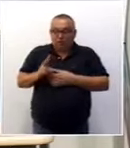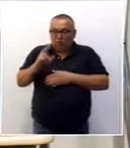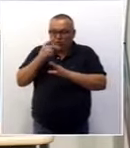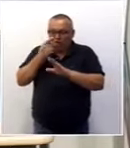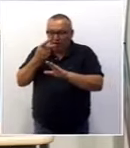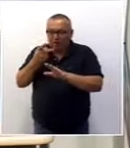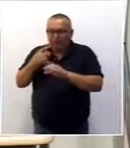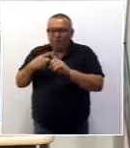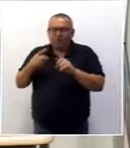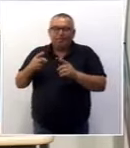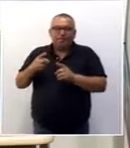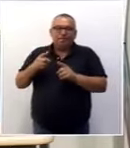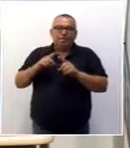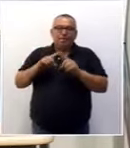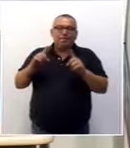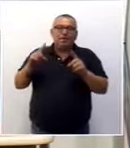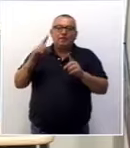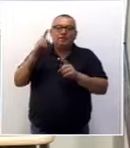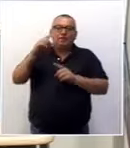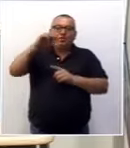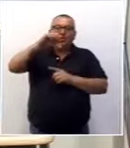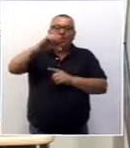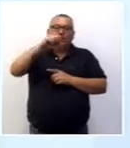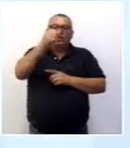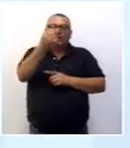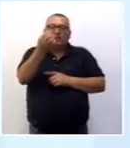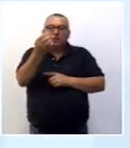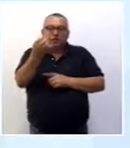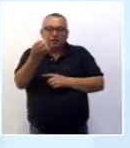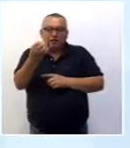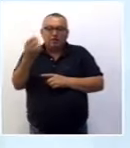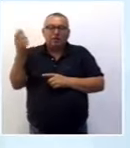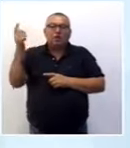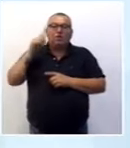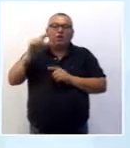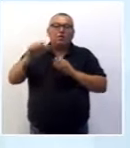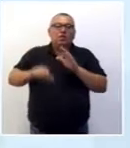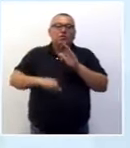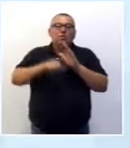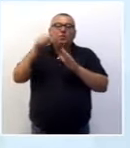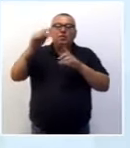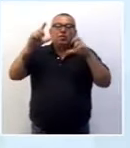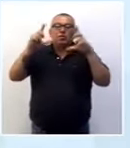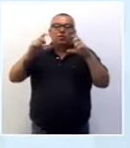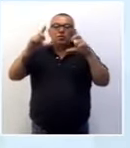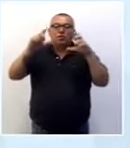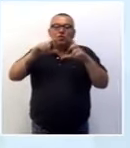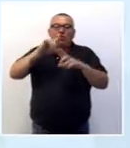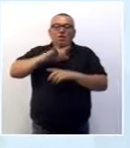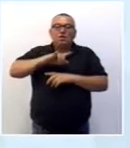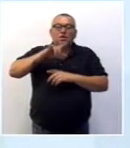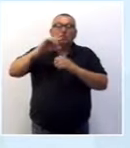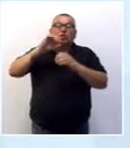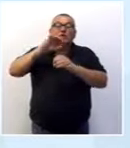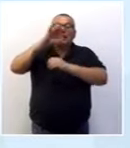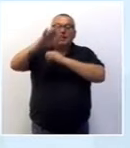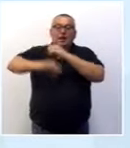tudo. Então, em 1960, foram obtidas as primeiras fotografias tiradas por satélite.